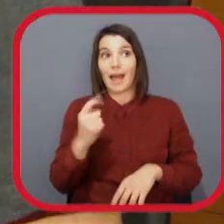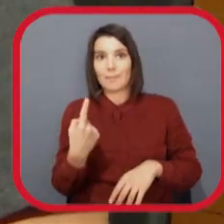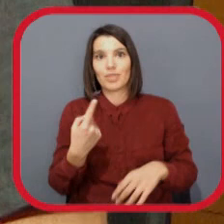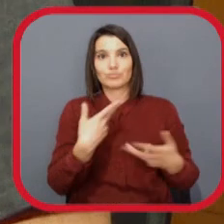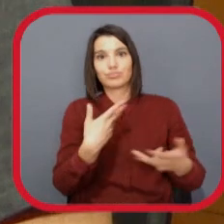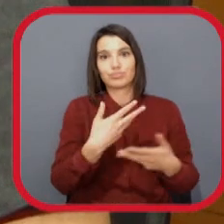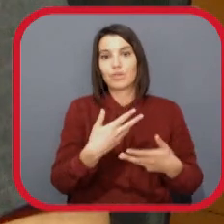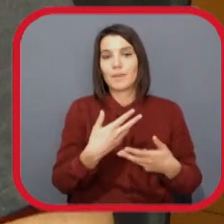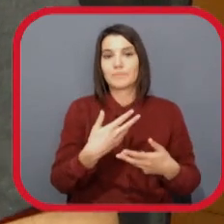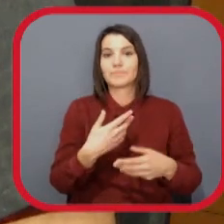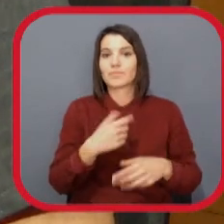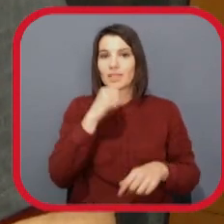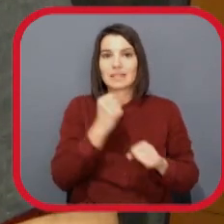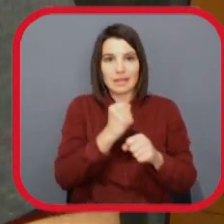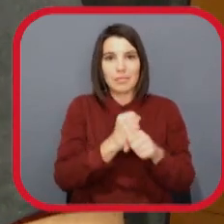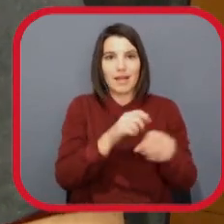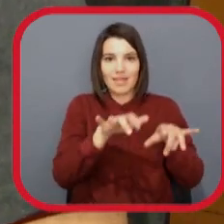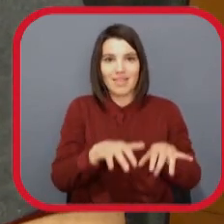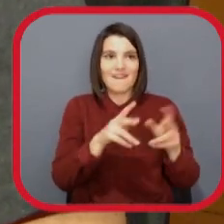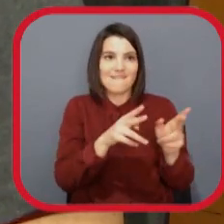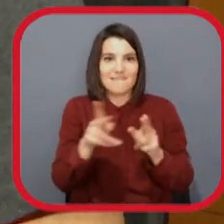rápido, demora-se pelo menos 3 horas.